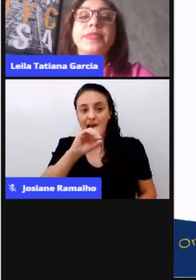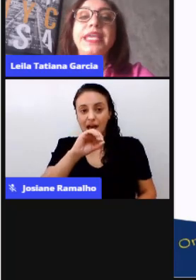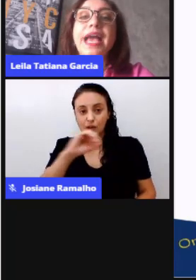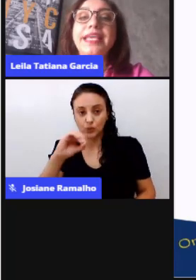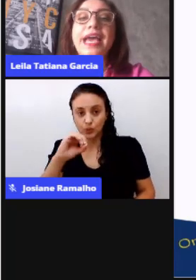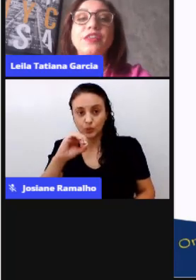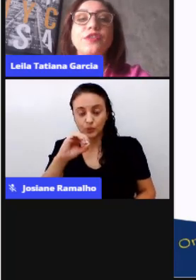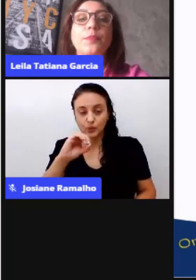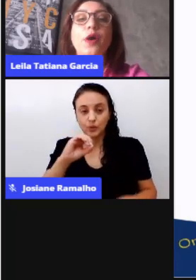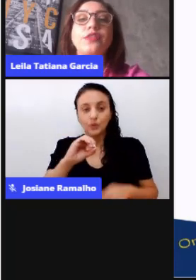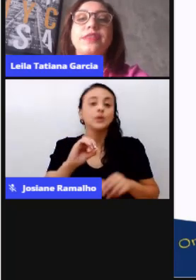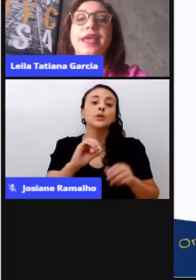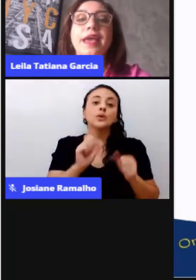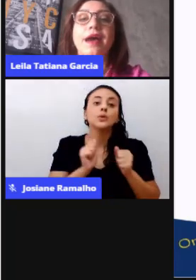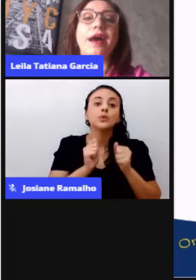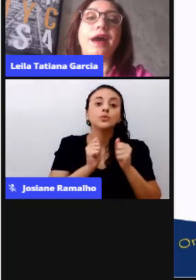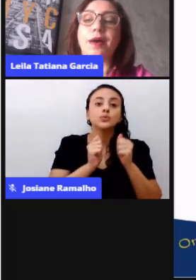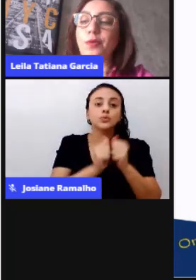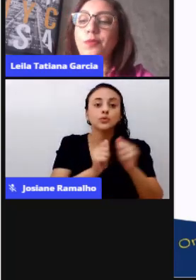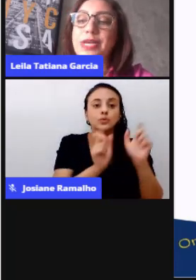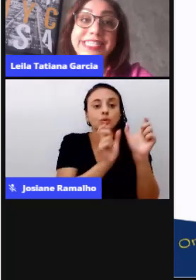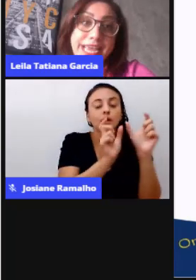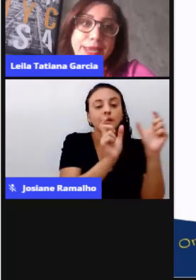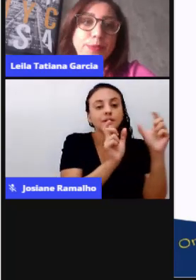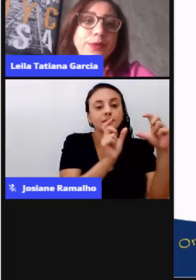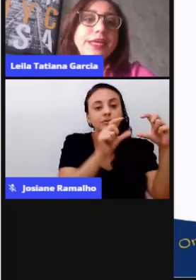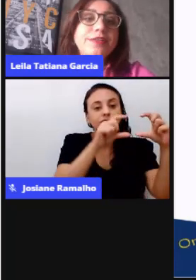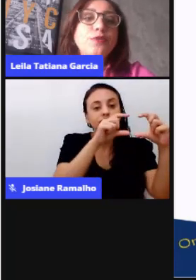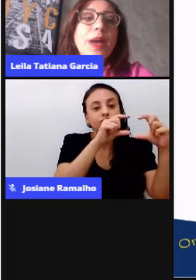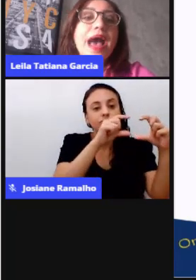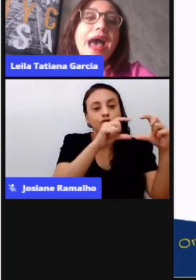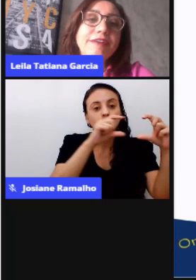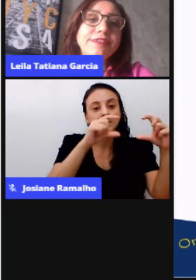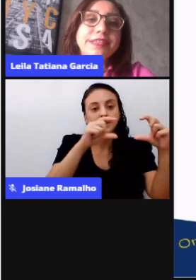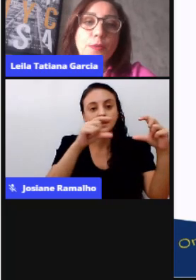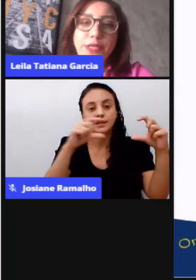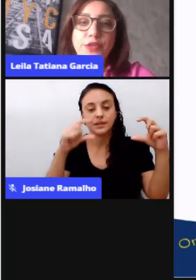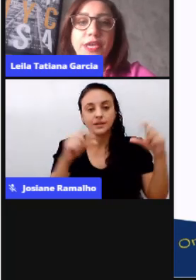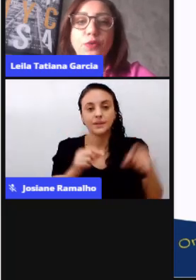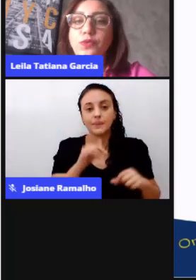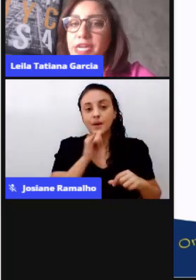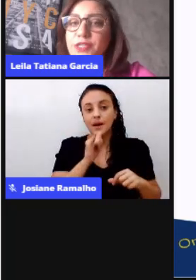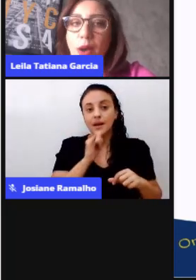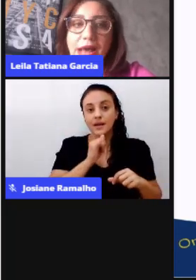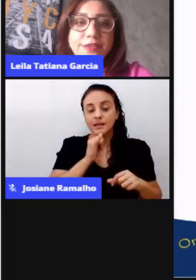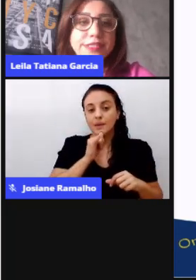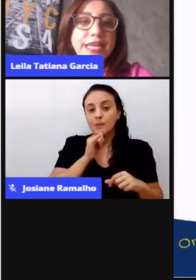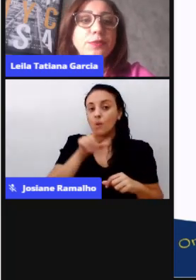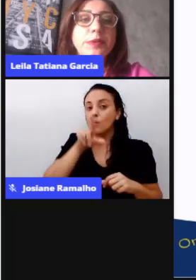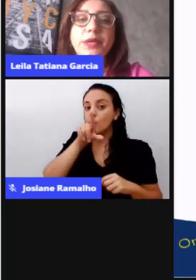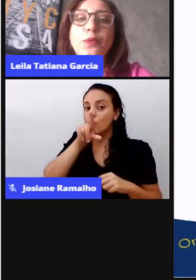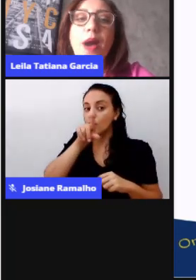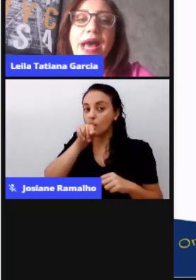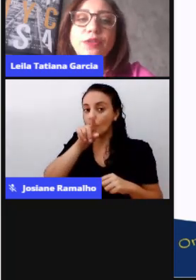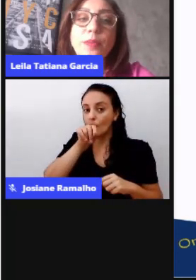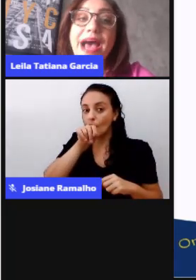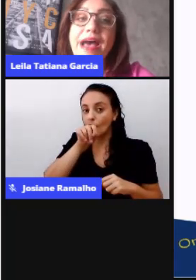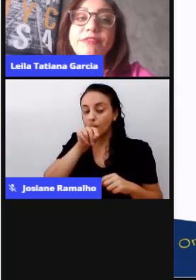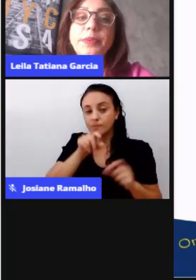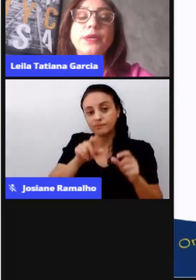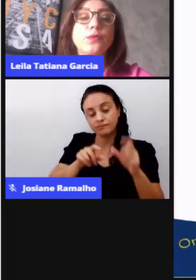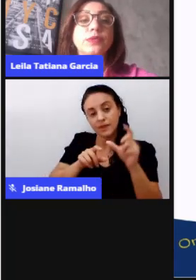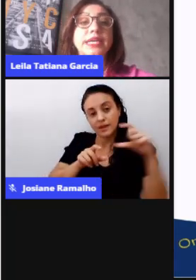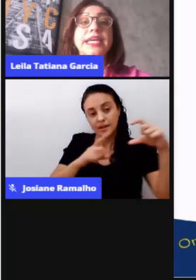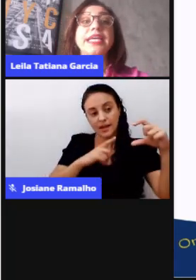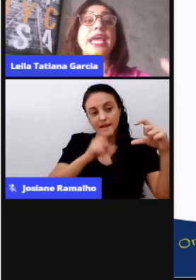impressionante. E aqui a gente pode ter um exemplo de uma ave, é uma tirinha com 3 quadros, né? No primeiro quadro,